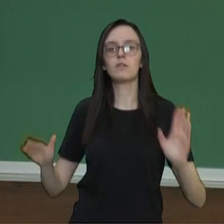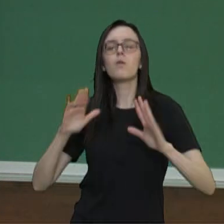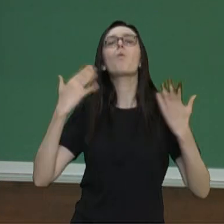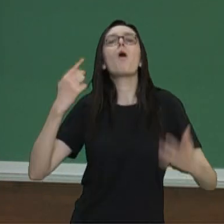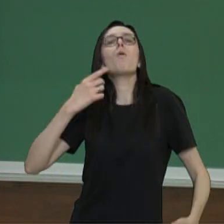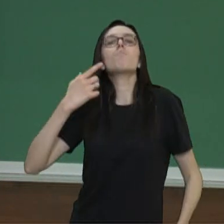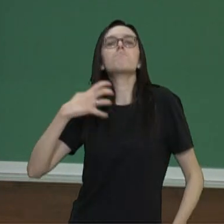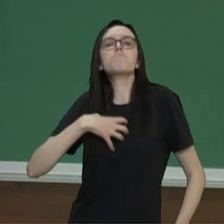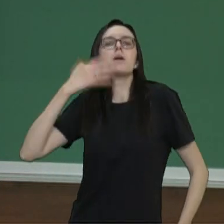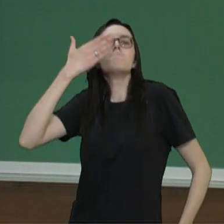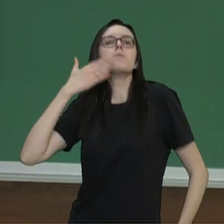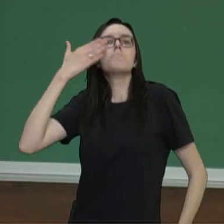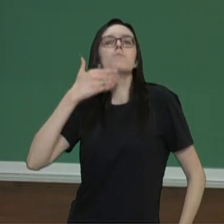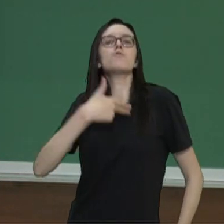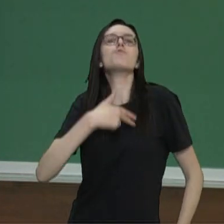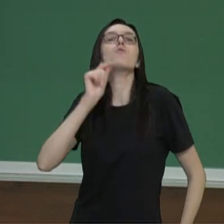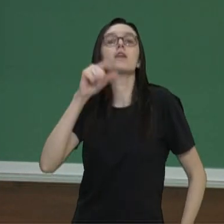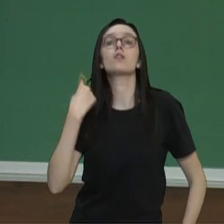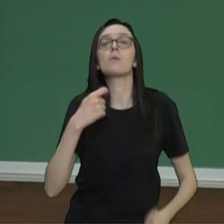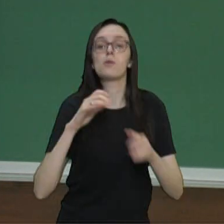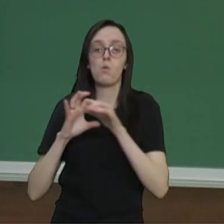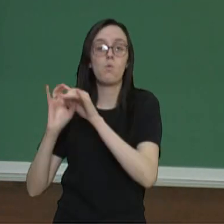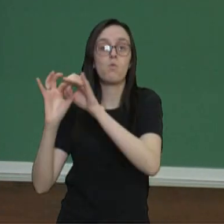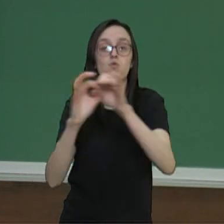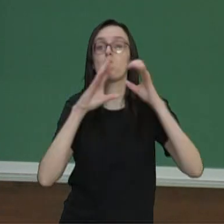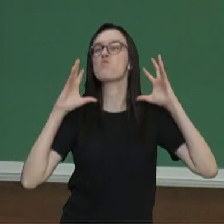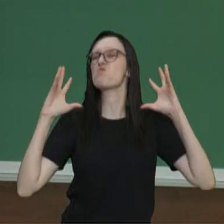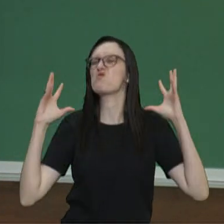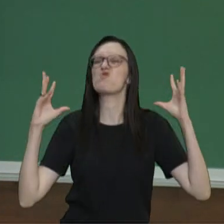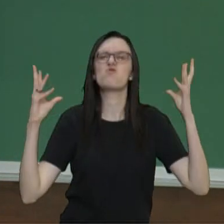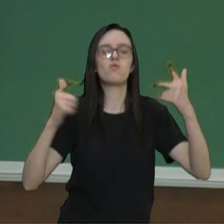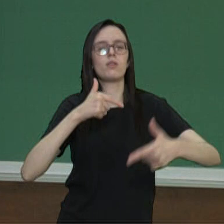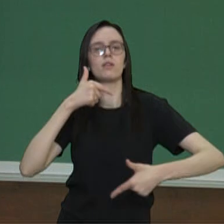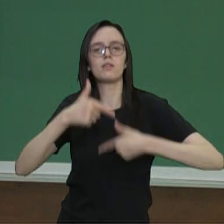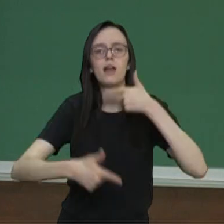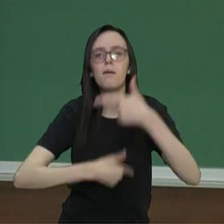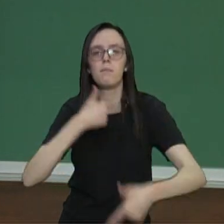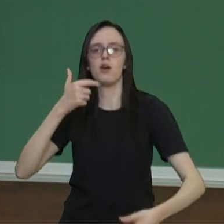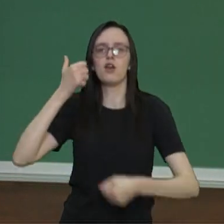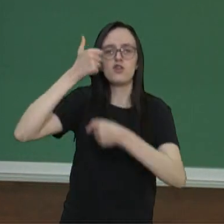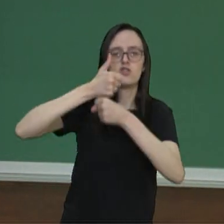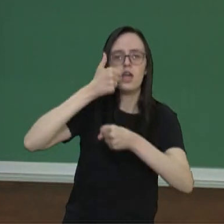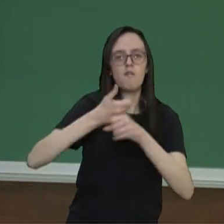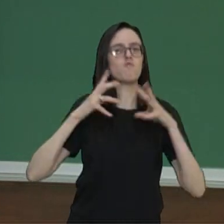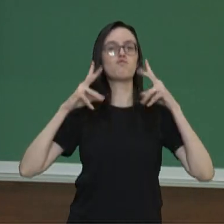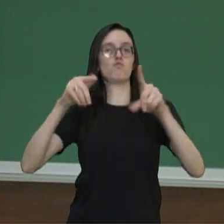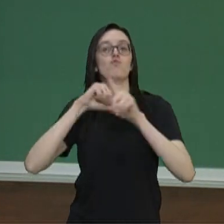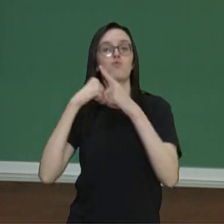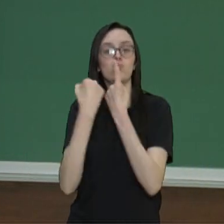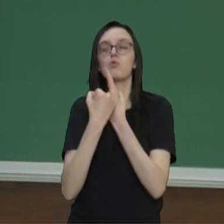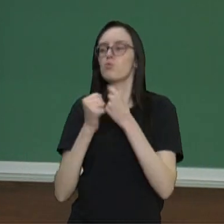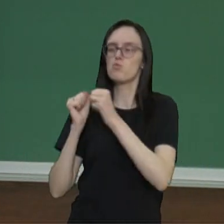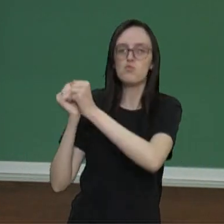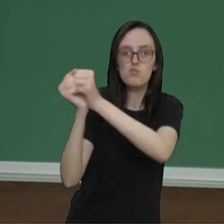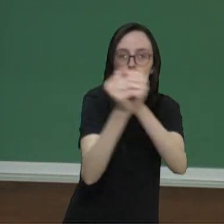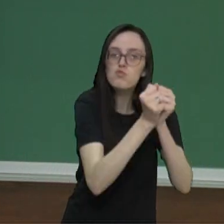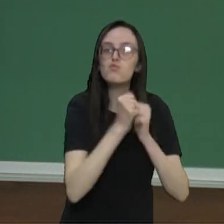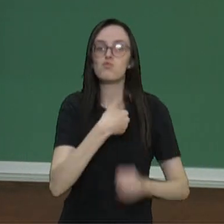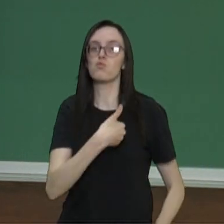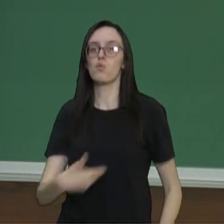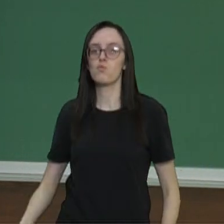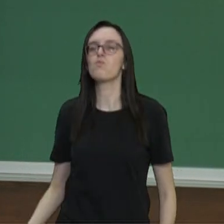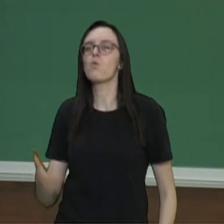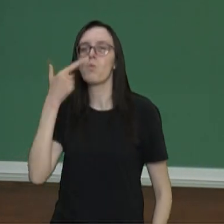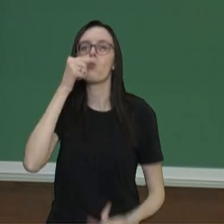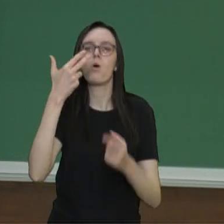discurso do Getúlio? Precisamos de uma união de todo mundo, trabalhadores, patrões, de toda a sociedade, junto com o governo,